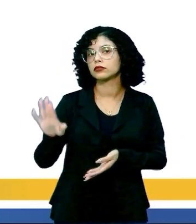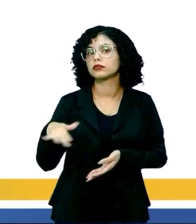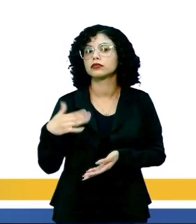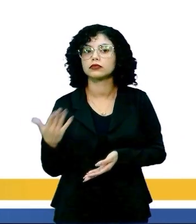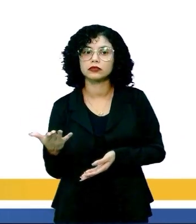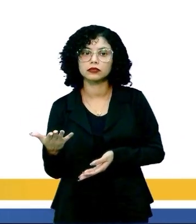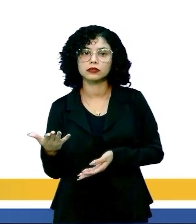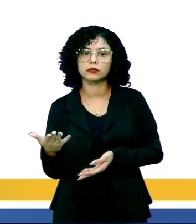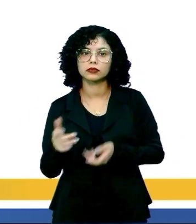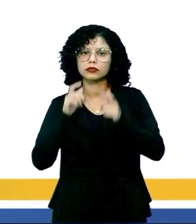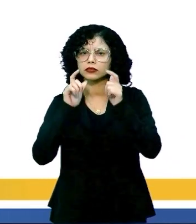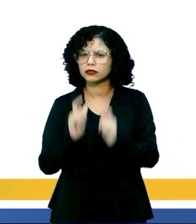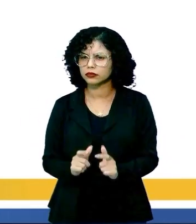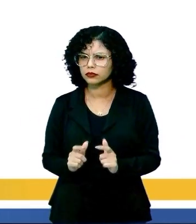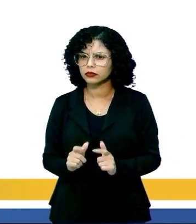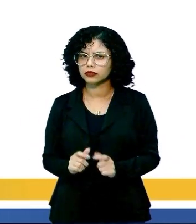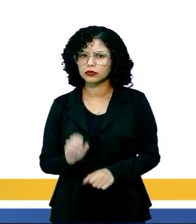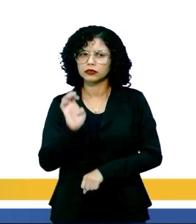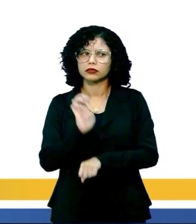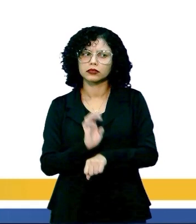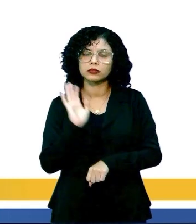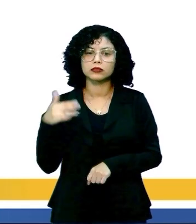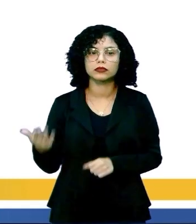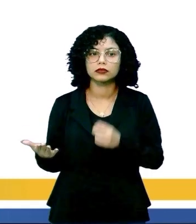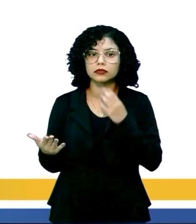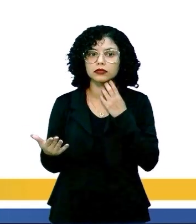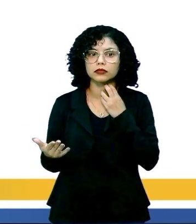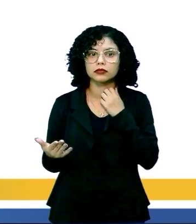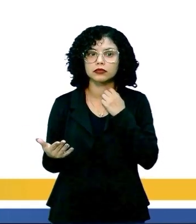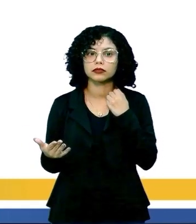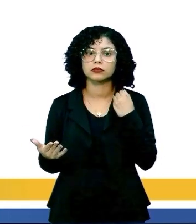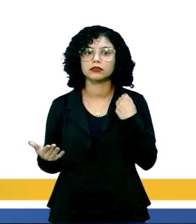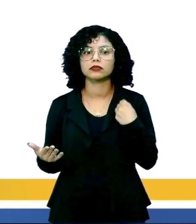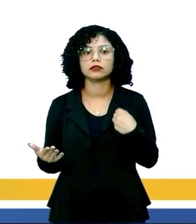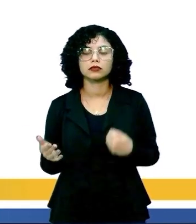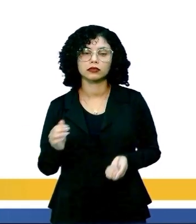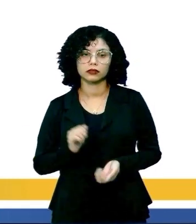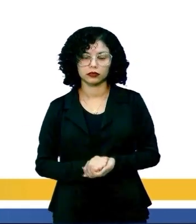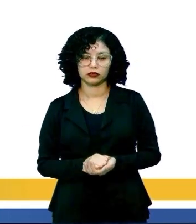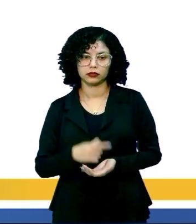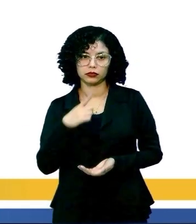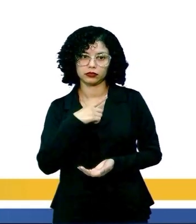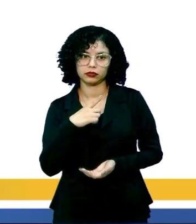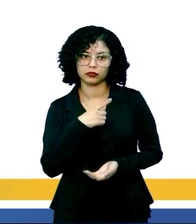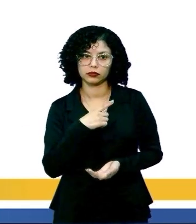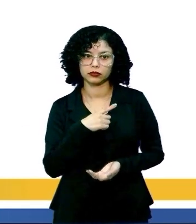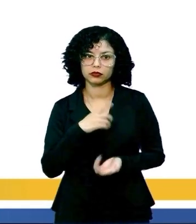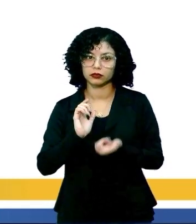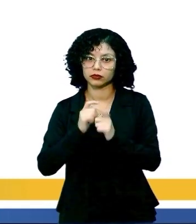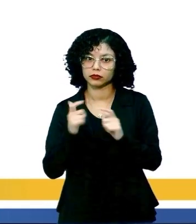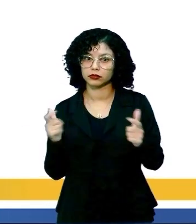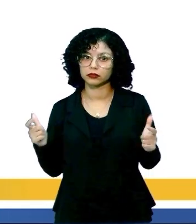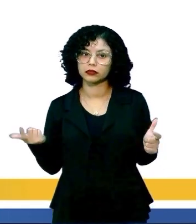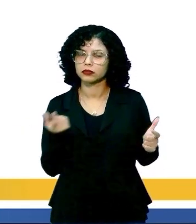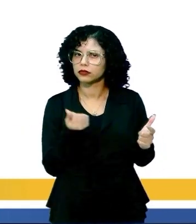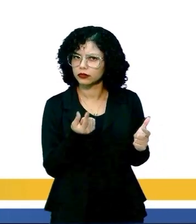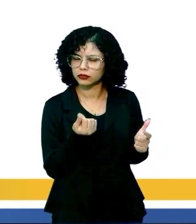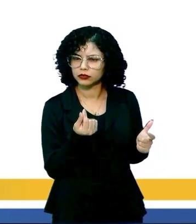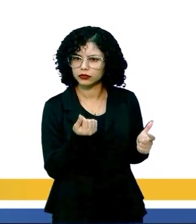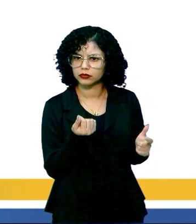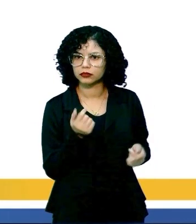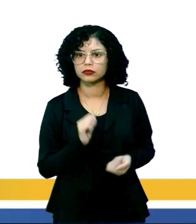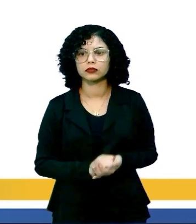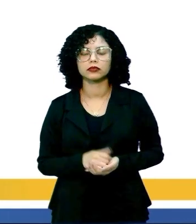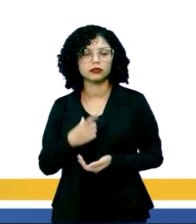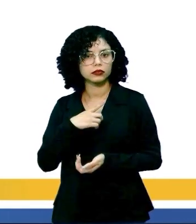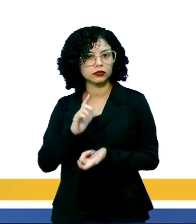qual lugar, a qual estado? Ele está se referindo aos estados que têm uma maior lucratividade, ou